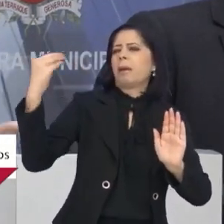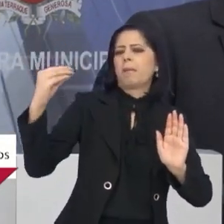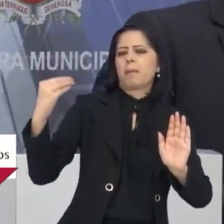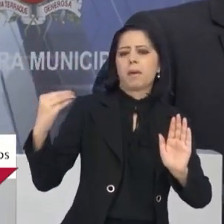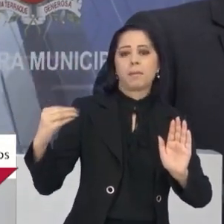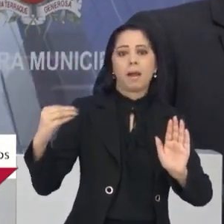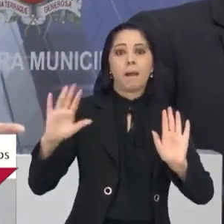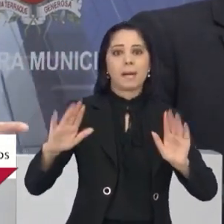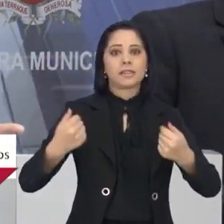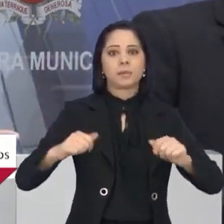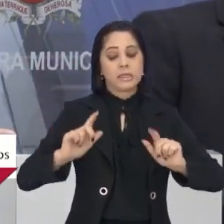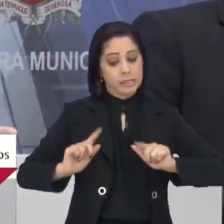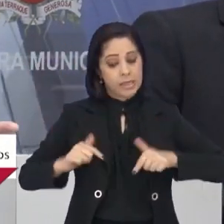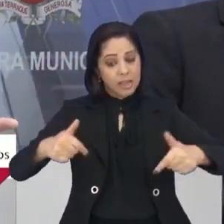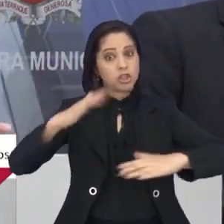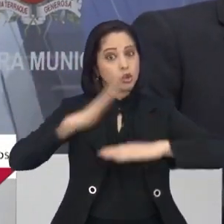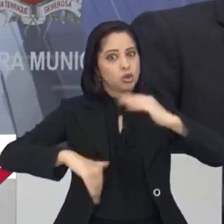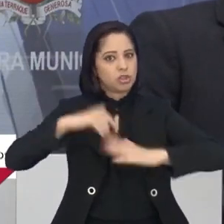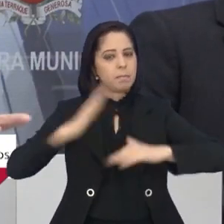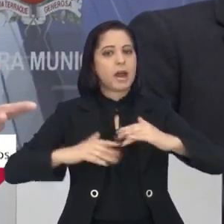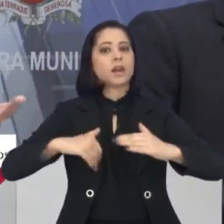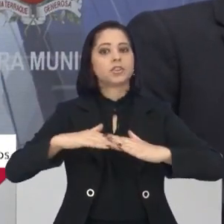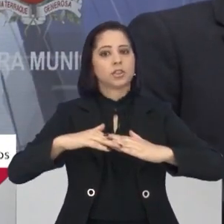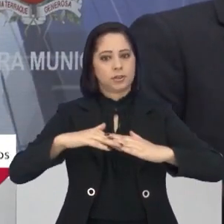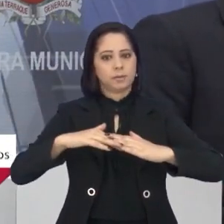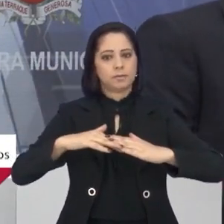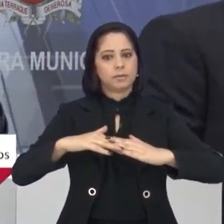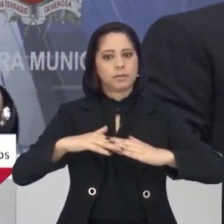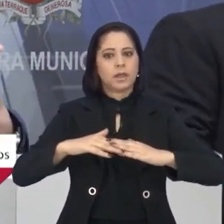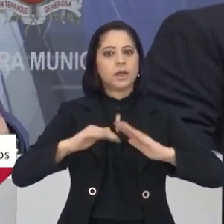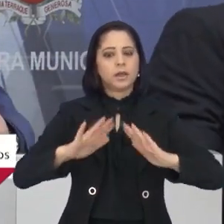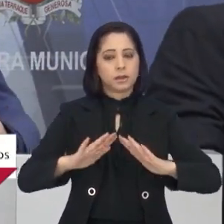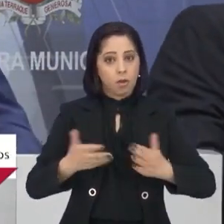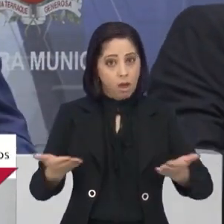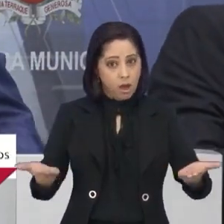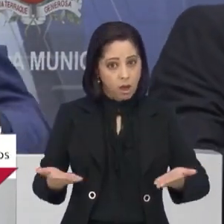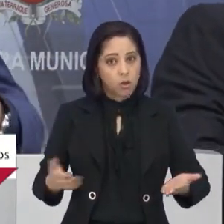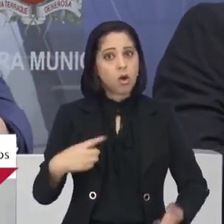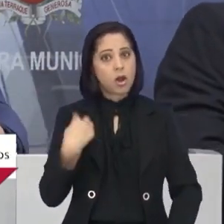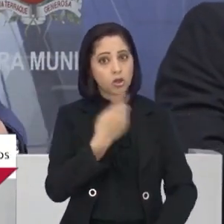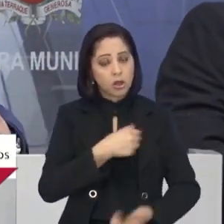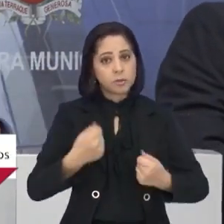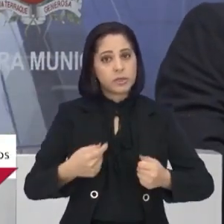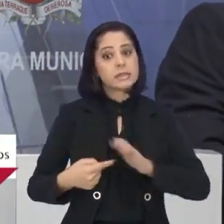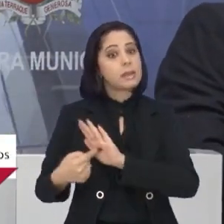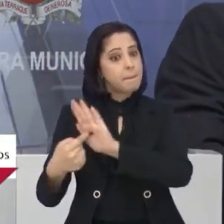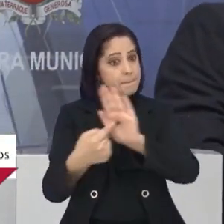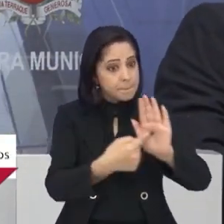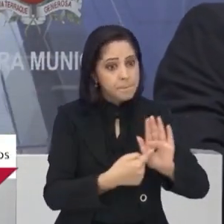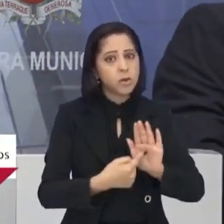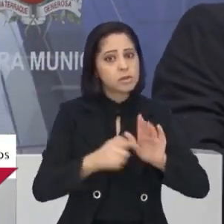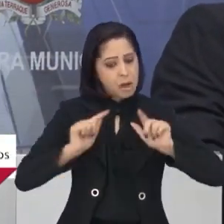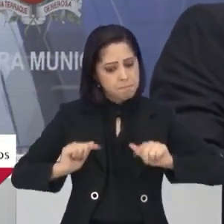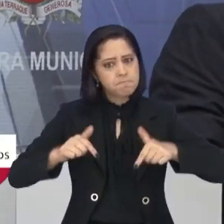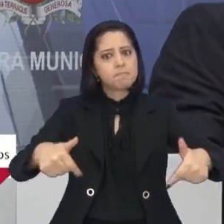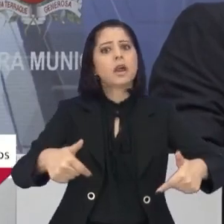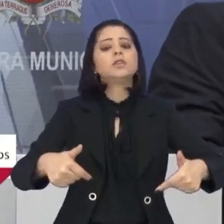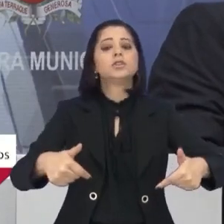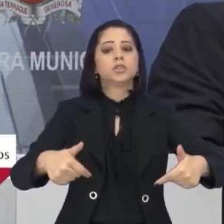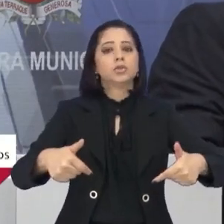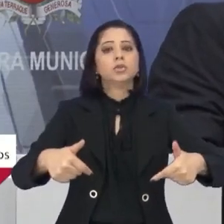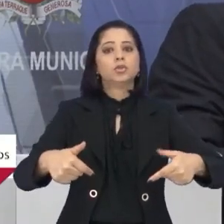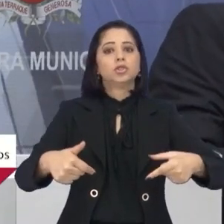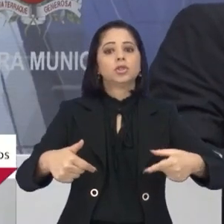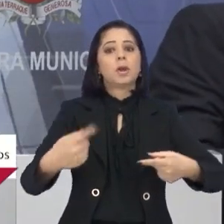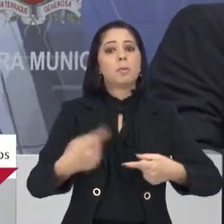que a gente tem que ter demonstração de resultados cada vez mais seros muito mais dinâmicos com demonstração de resultados até para que nós como chefe do